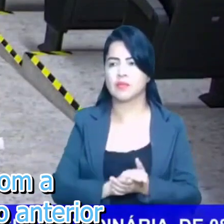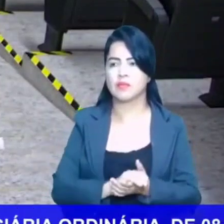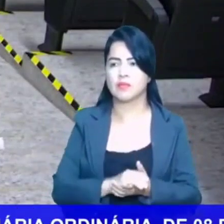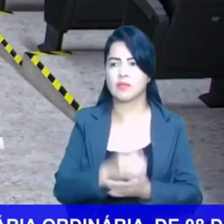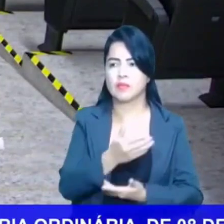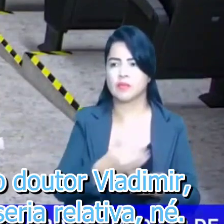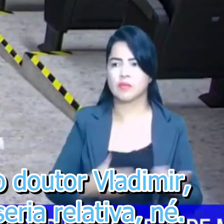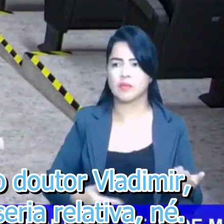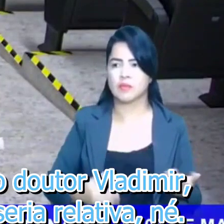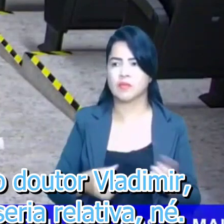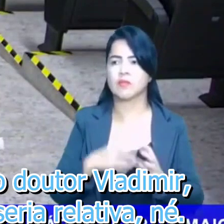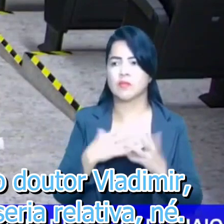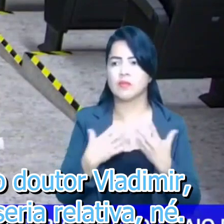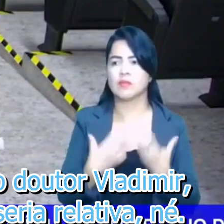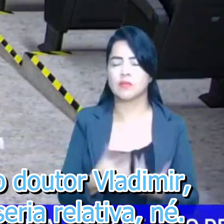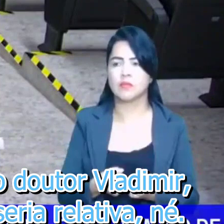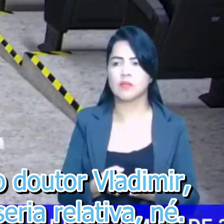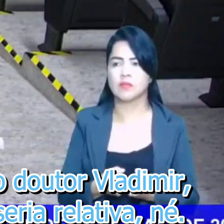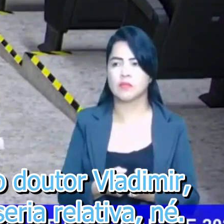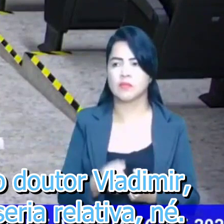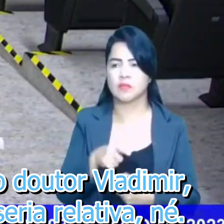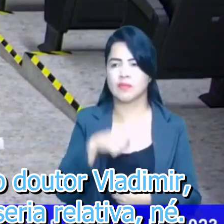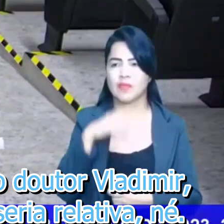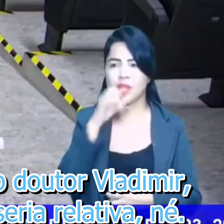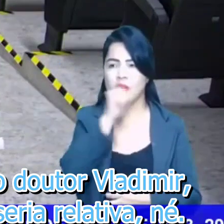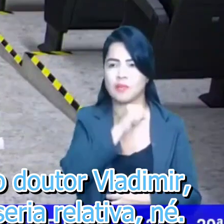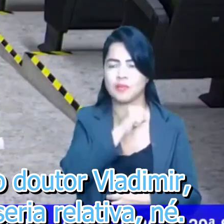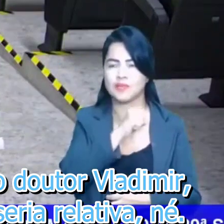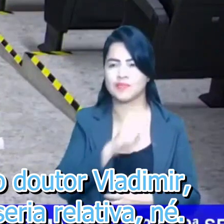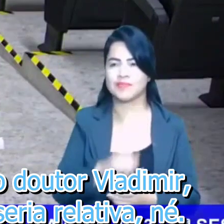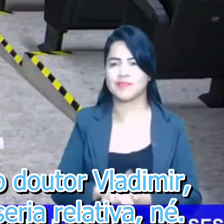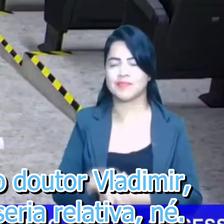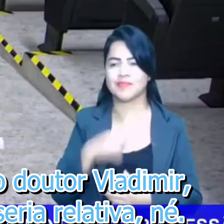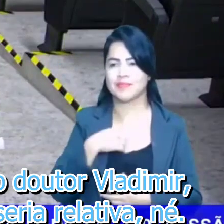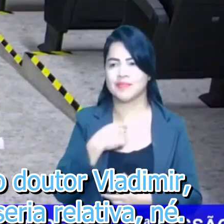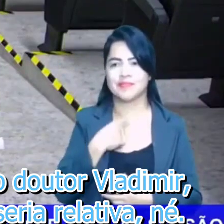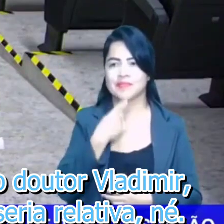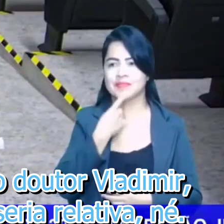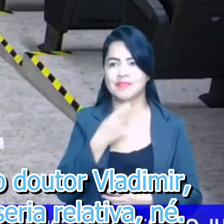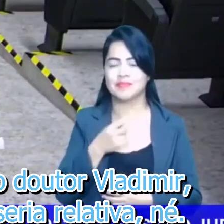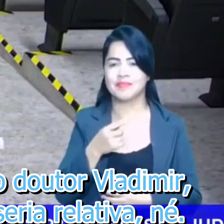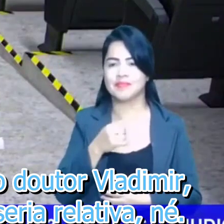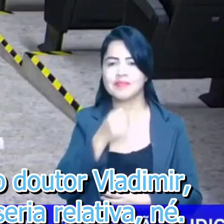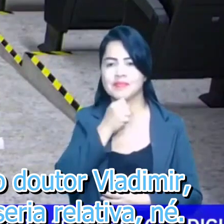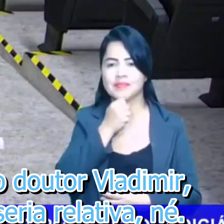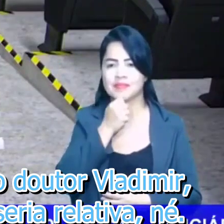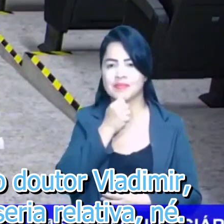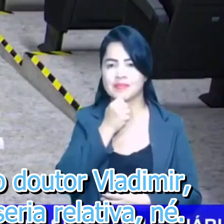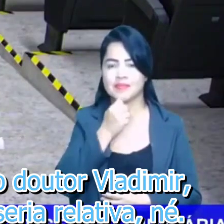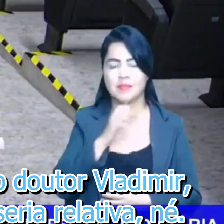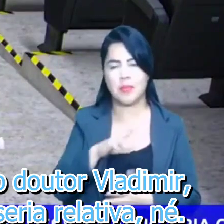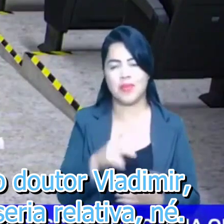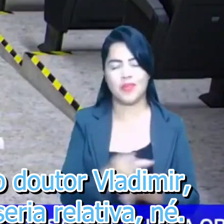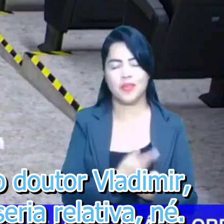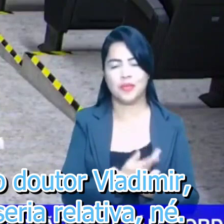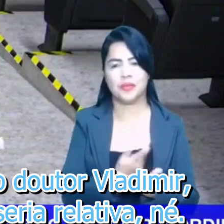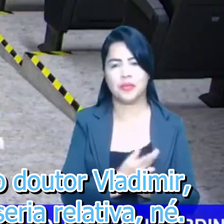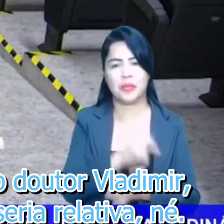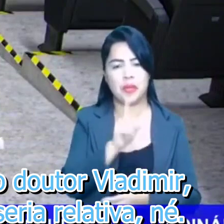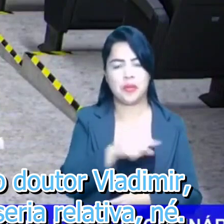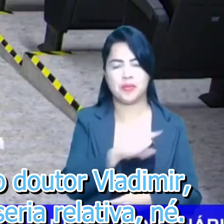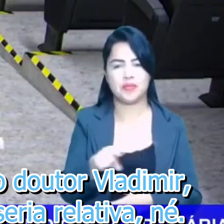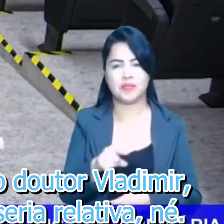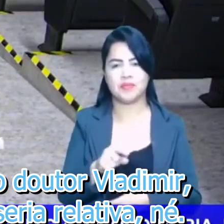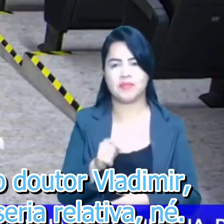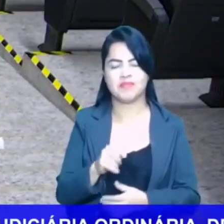sessão anterior à aprovação, porque foi tudo muito rápido, né? E eu não fiz isso, doutor Vladimir, mas é uma falha que não causa nulidade absoluta, a